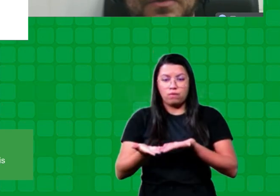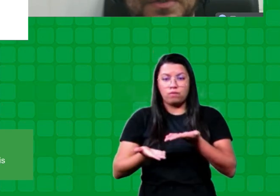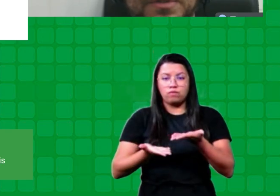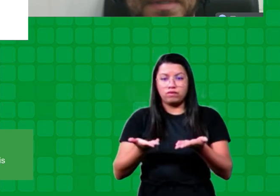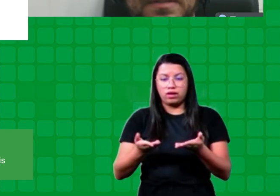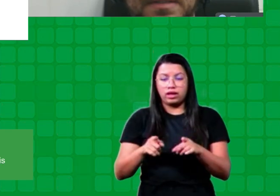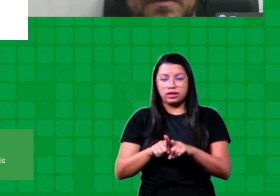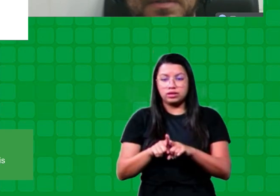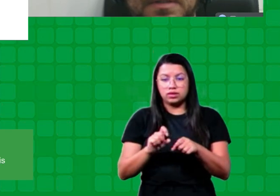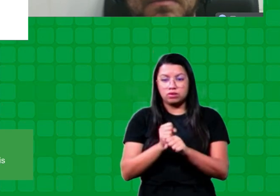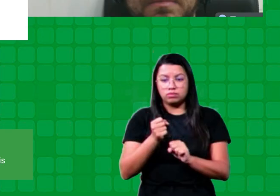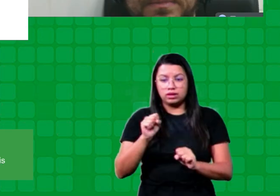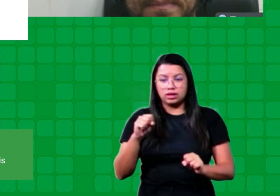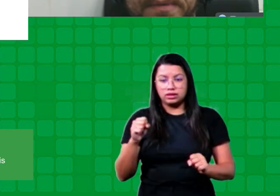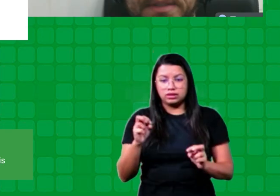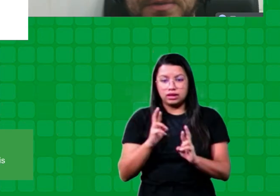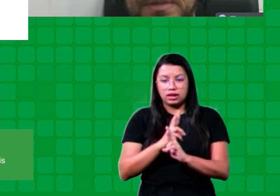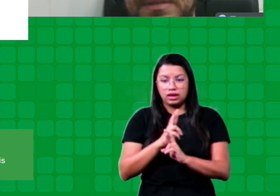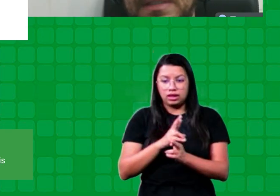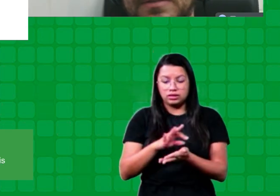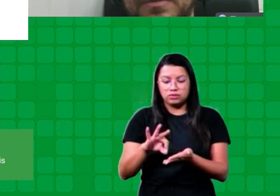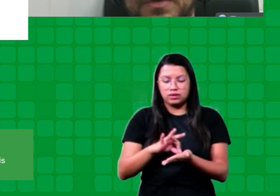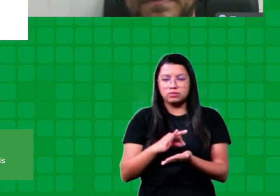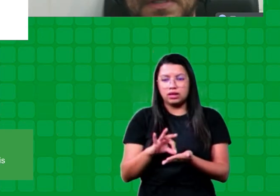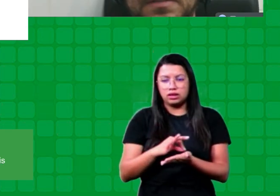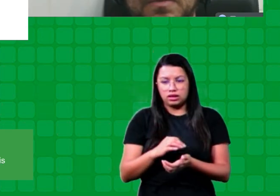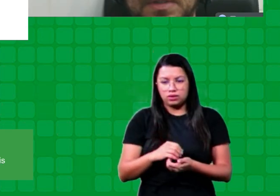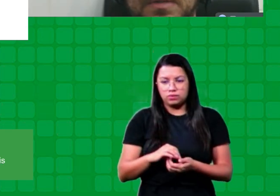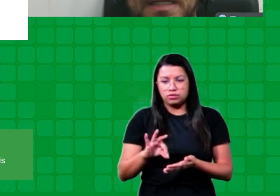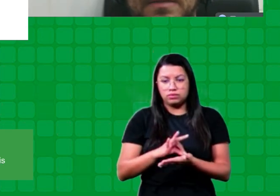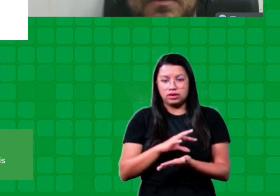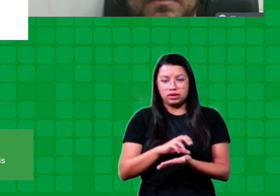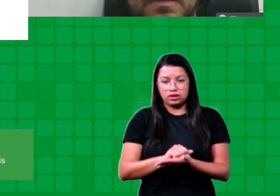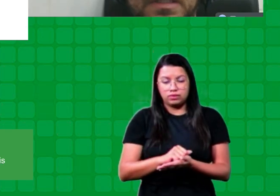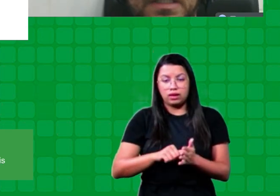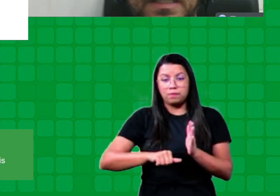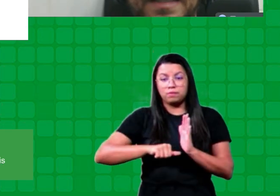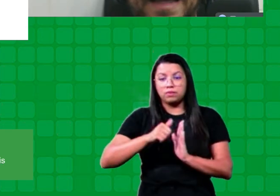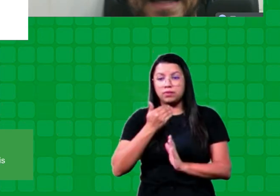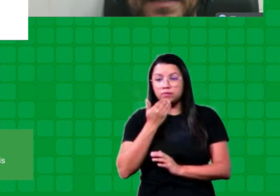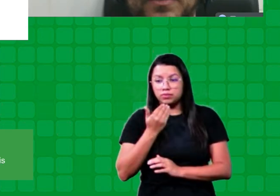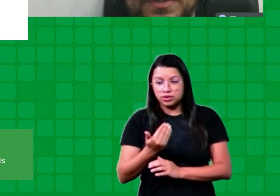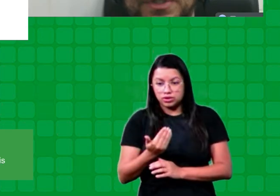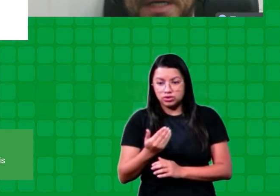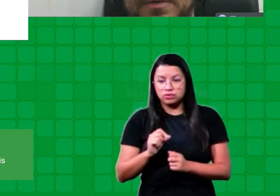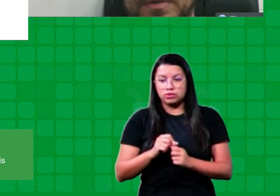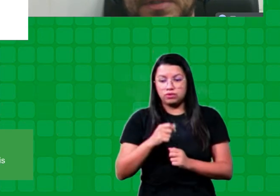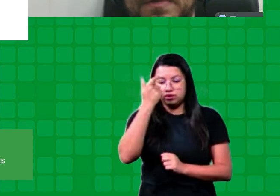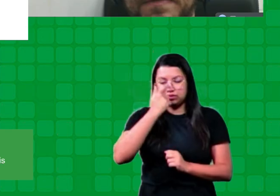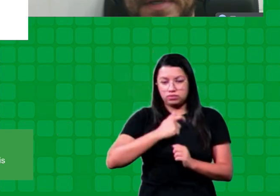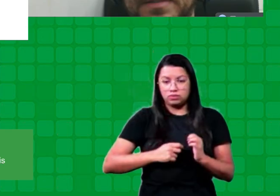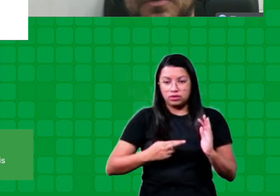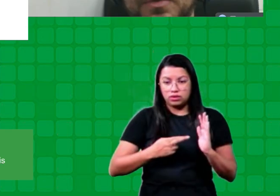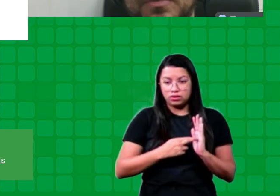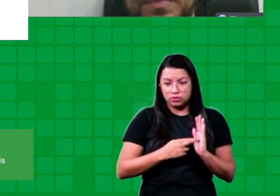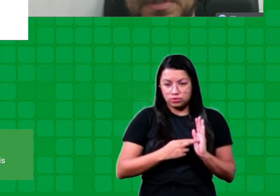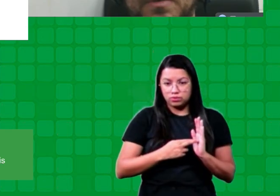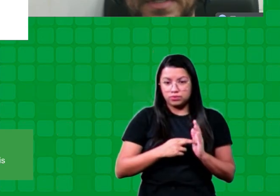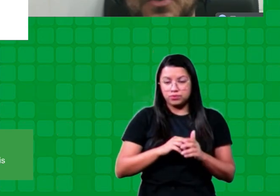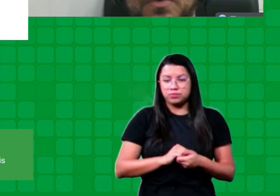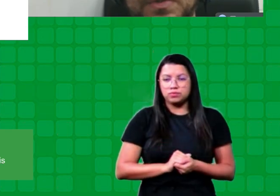as questões de matrícula. Então, a primeira solicitação que eu faço enquanto relator é que os indicadores da oferta